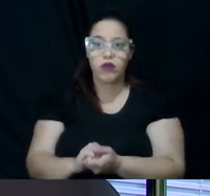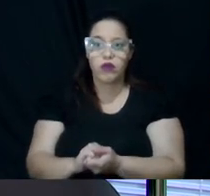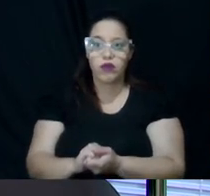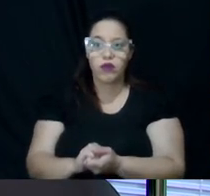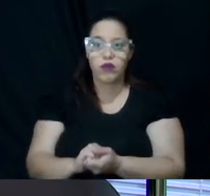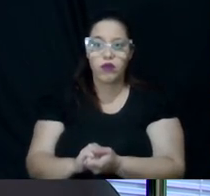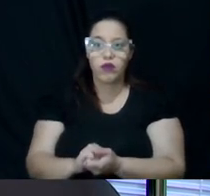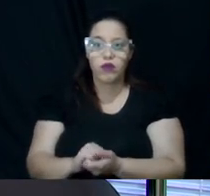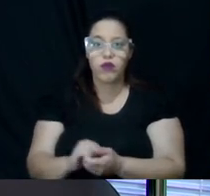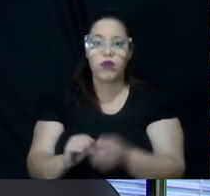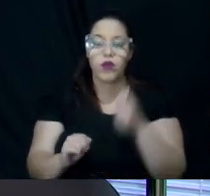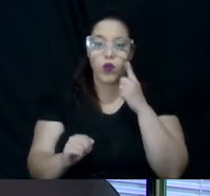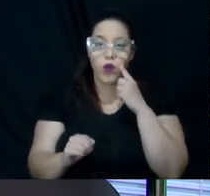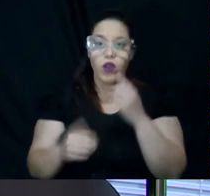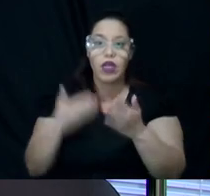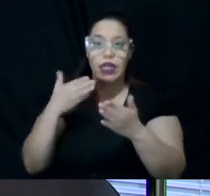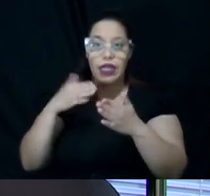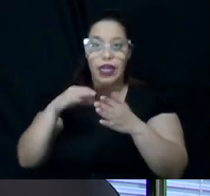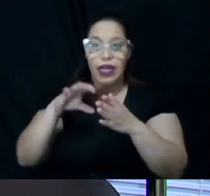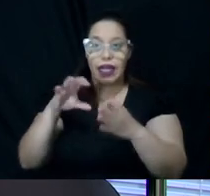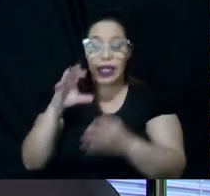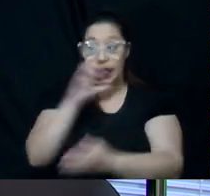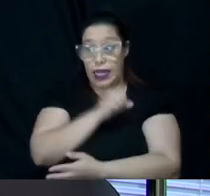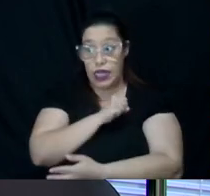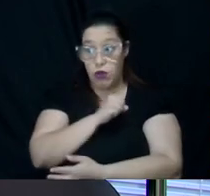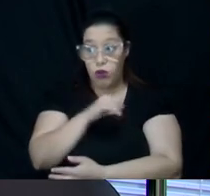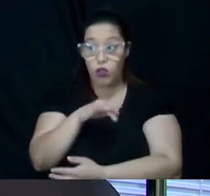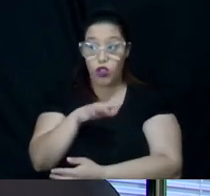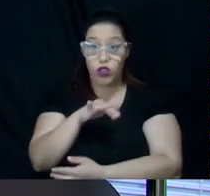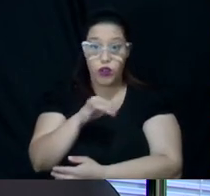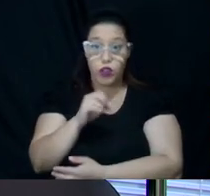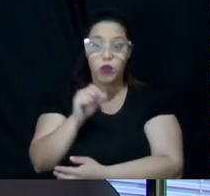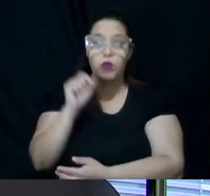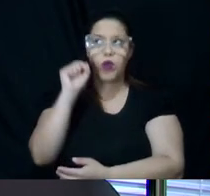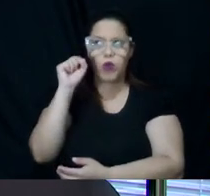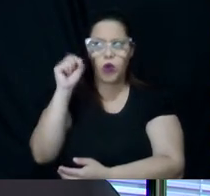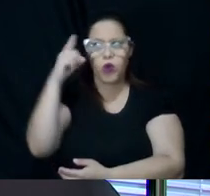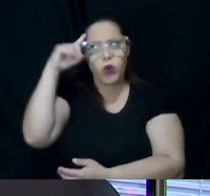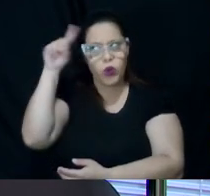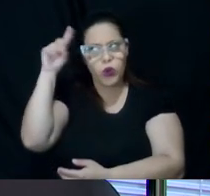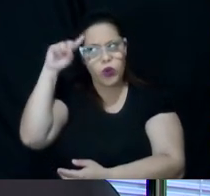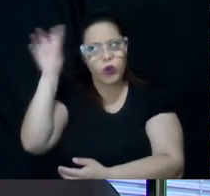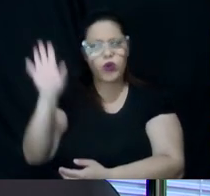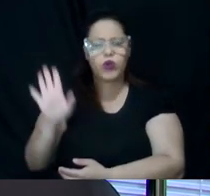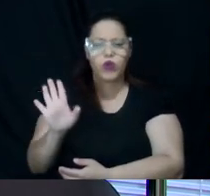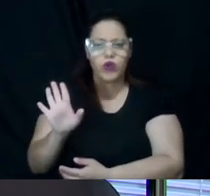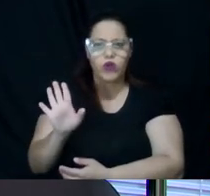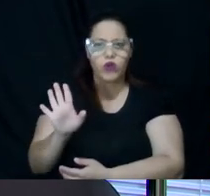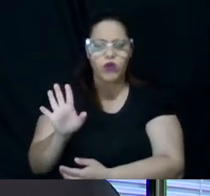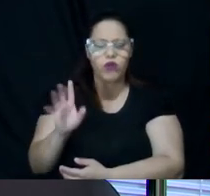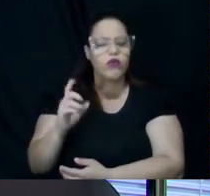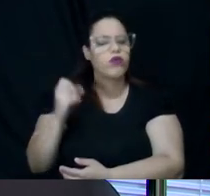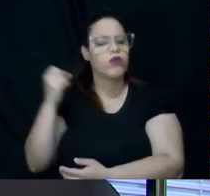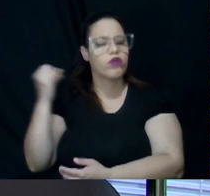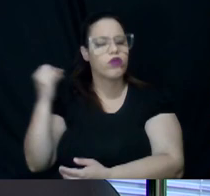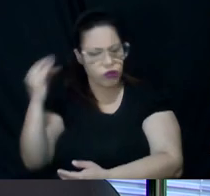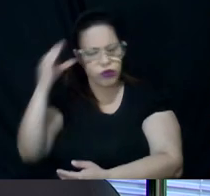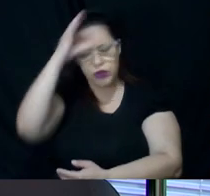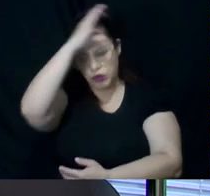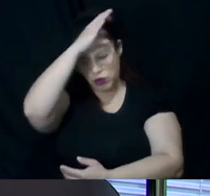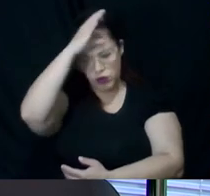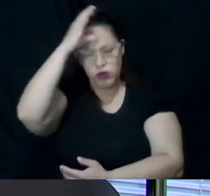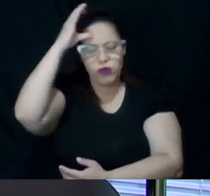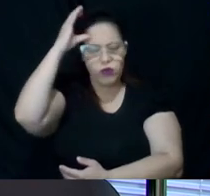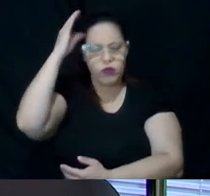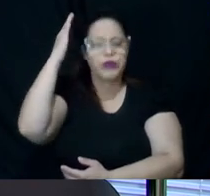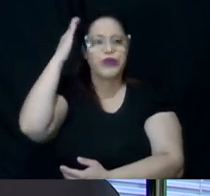sair do endividamento de forma rápida por poucos dias. Aí é muito fundamental que o cliente, o consumidor, ele entenda o volume